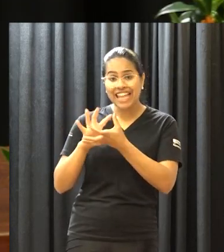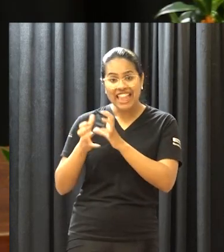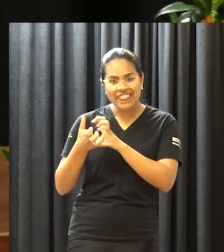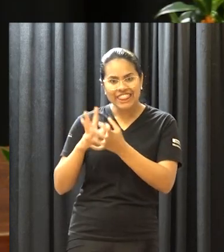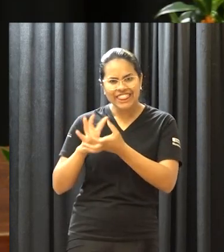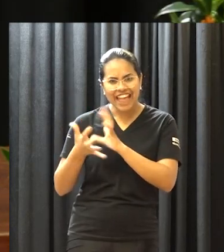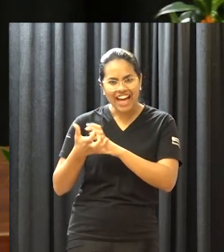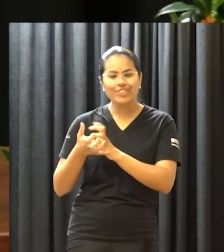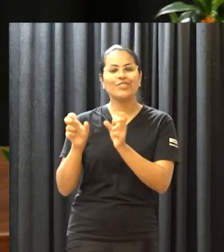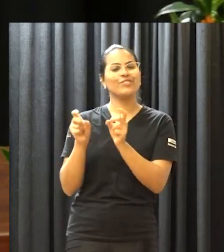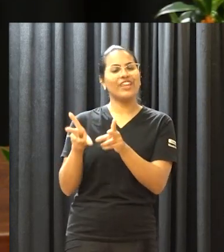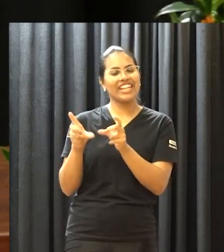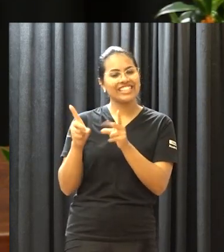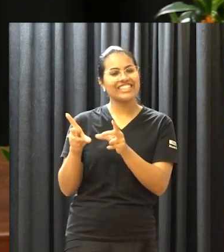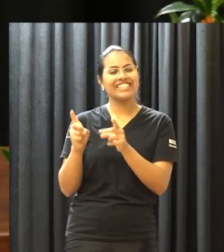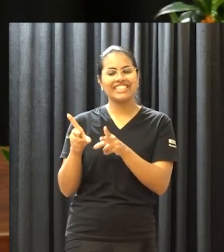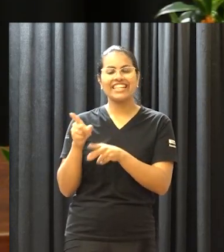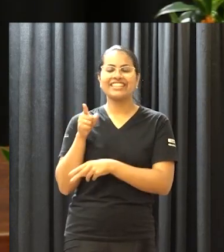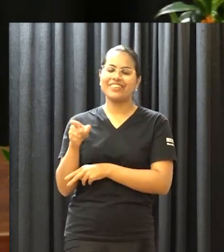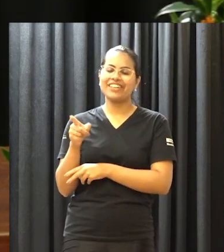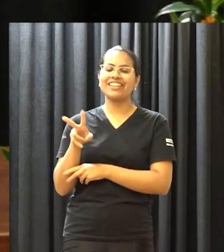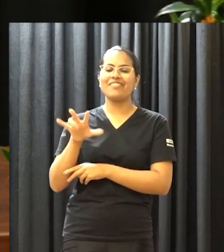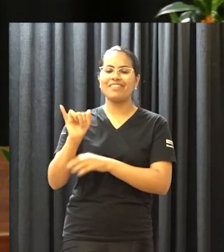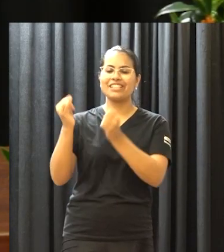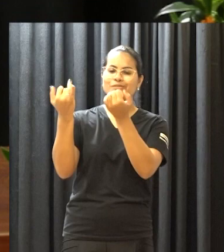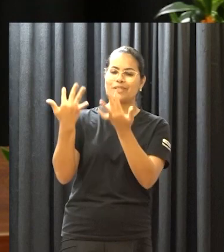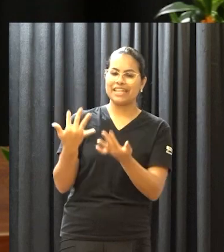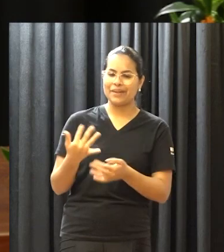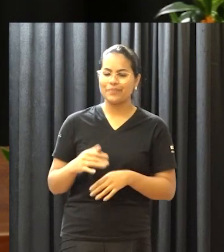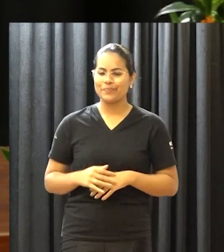meio riponga, ela vai falar isso aí.